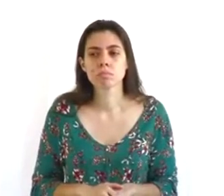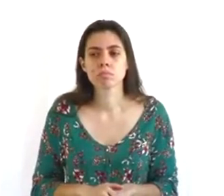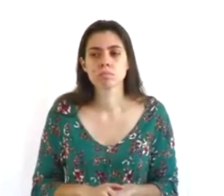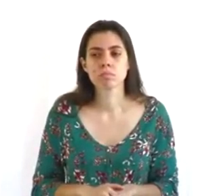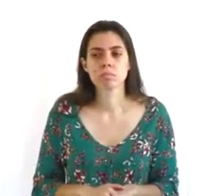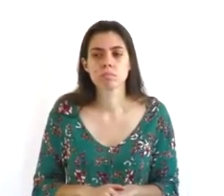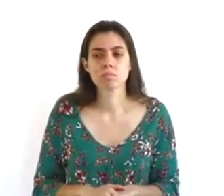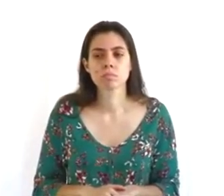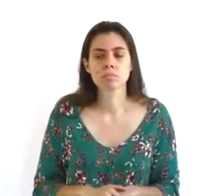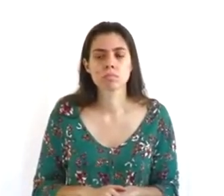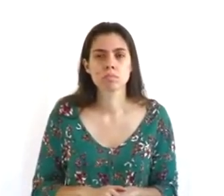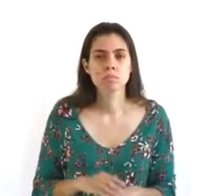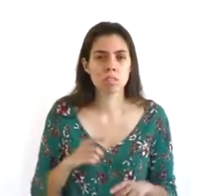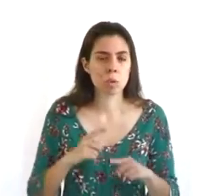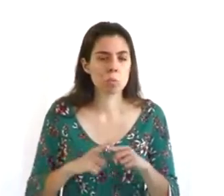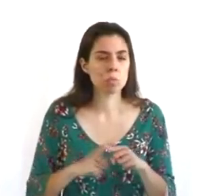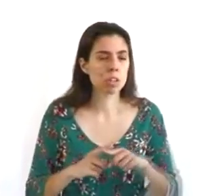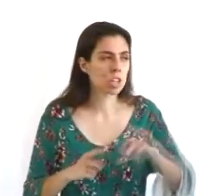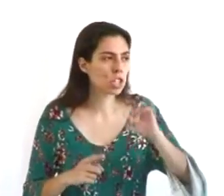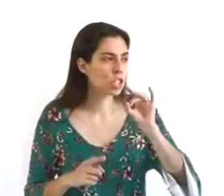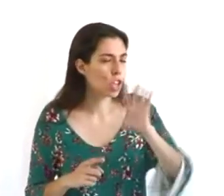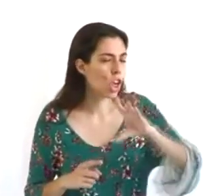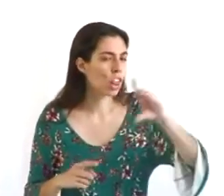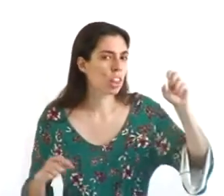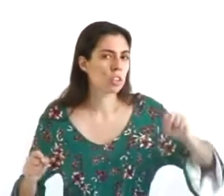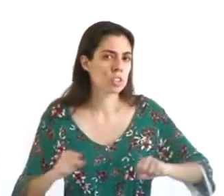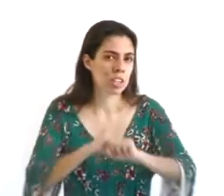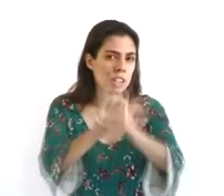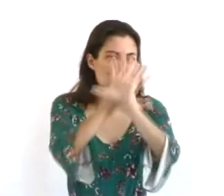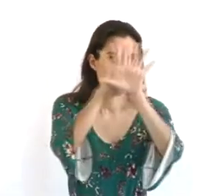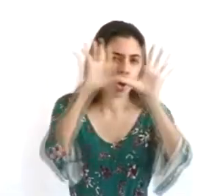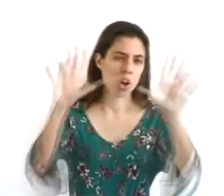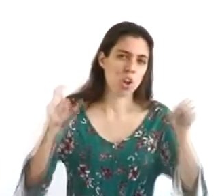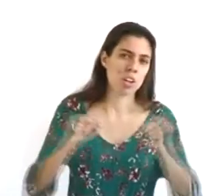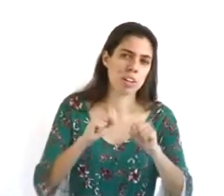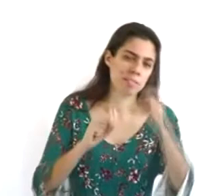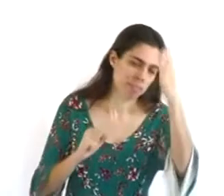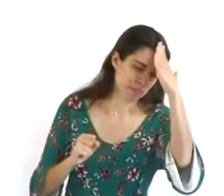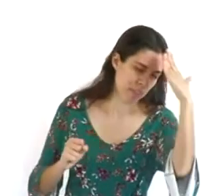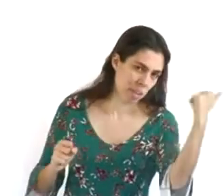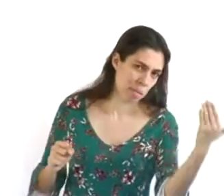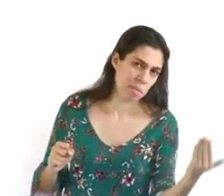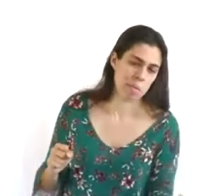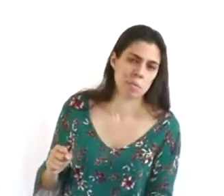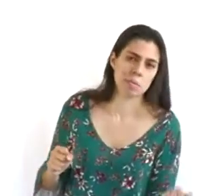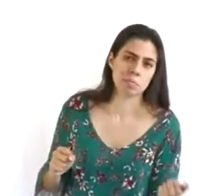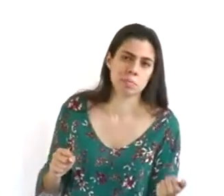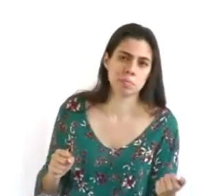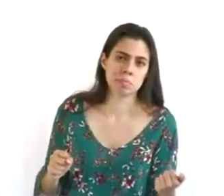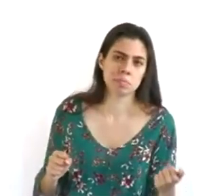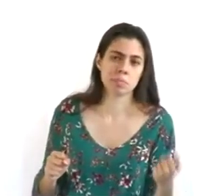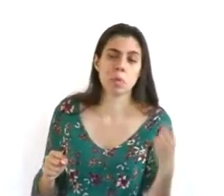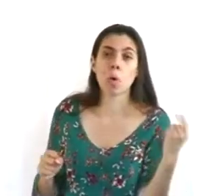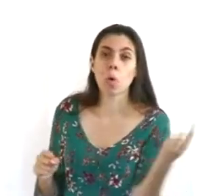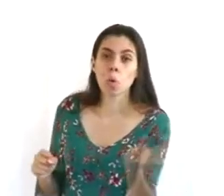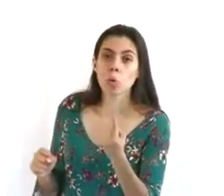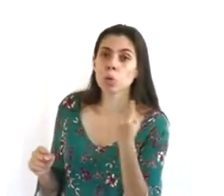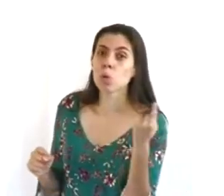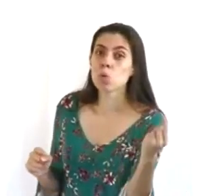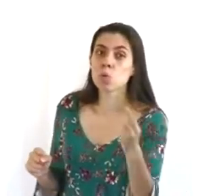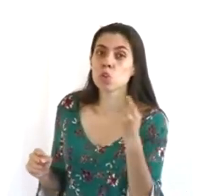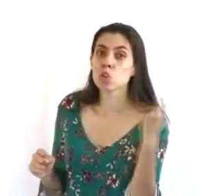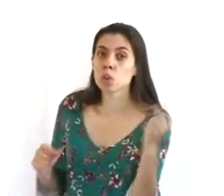que ultrapasse a glória e a majestade do nosso rei que governa soberanamente. E esse Deus, Ele é o único que